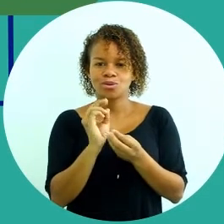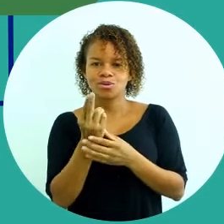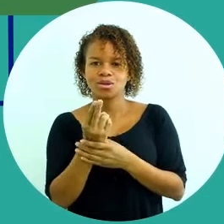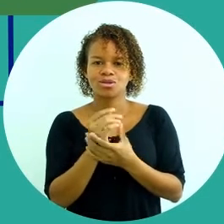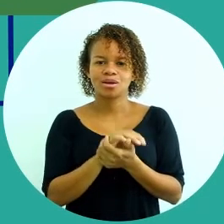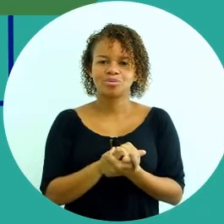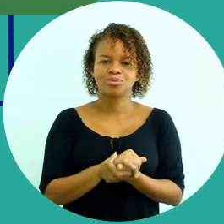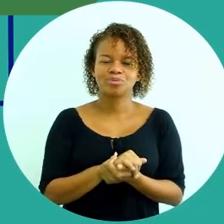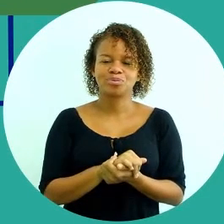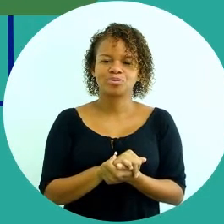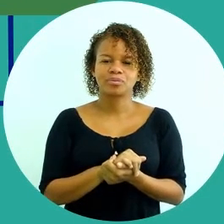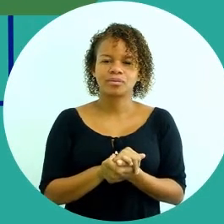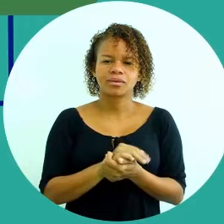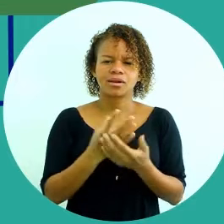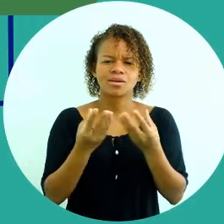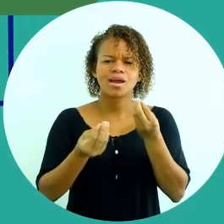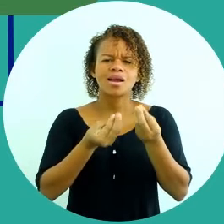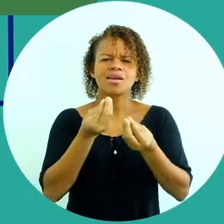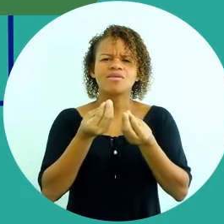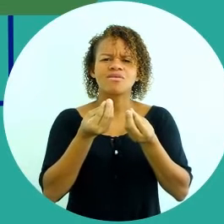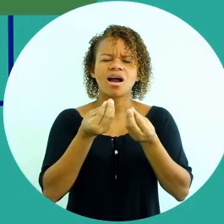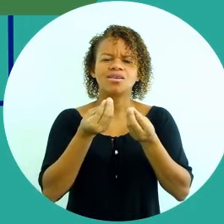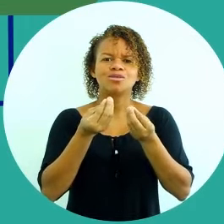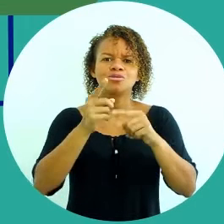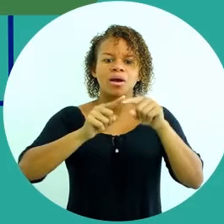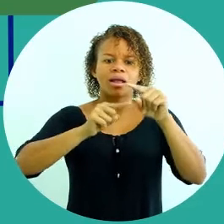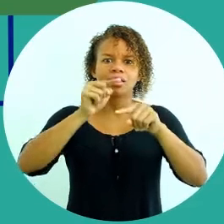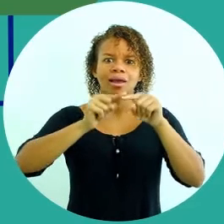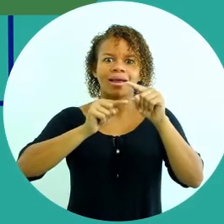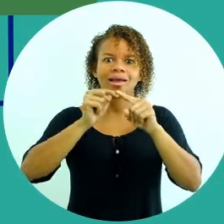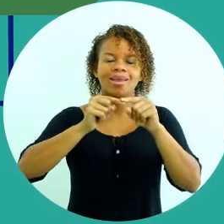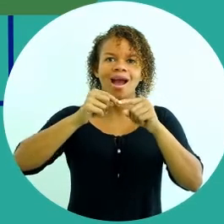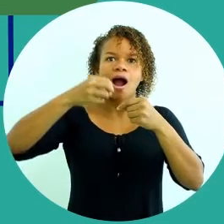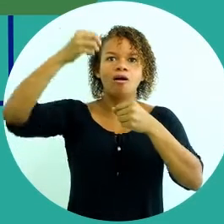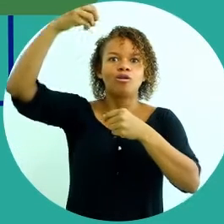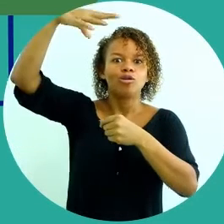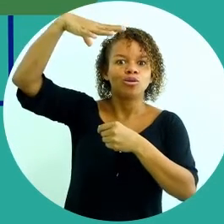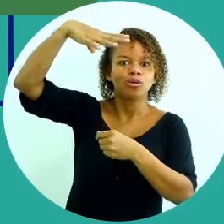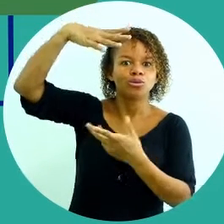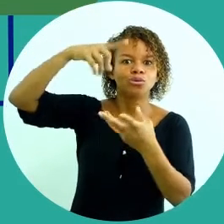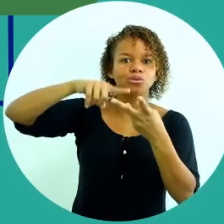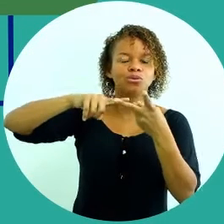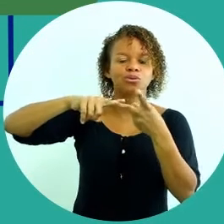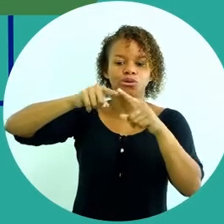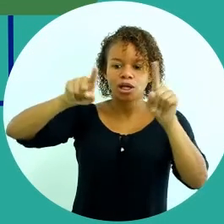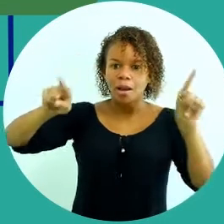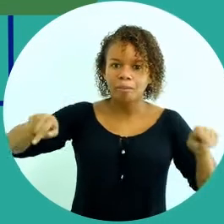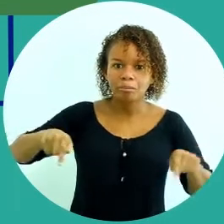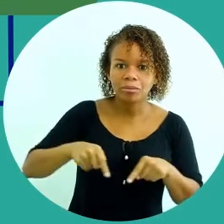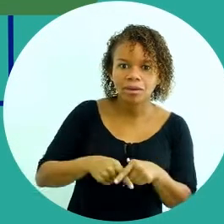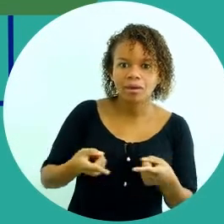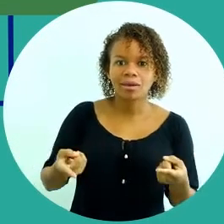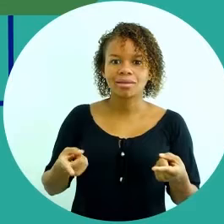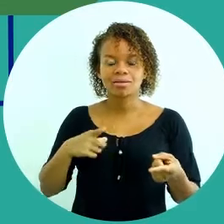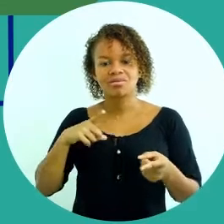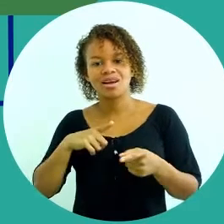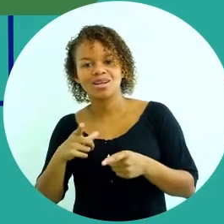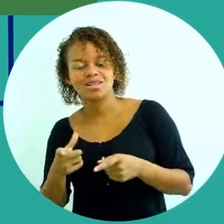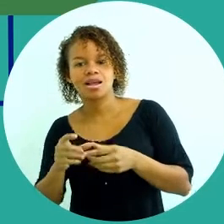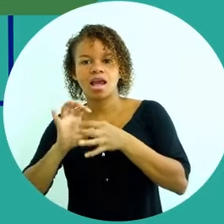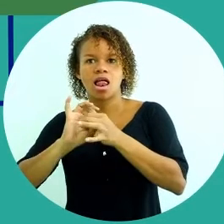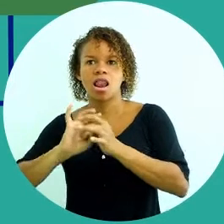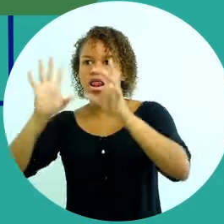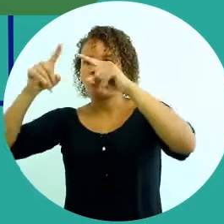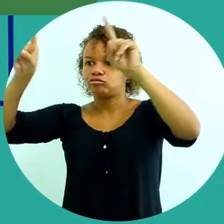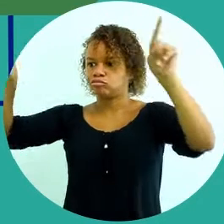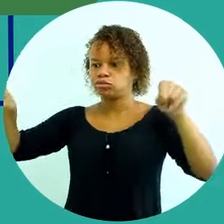ou seja, que artefatos, que equipamentos, iluminação, que ambiente você tem, se vai